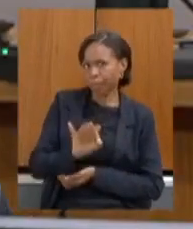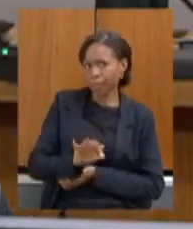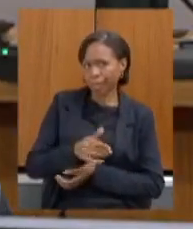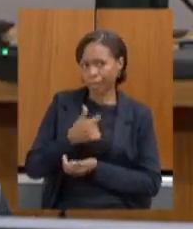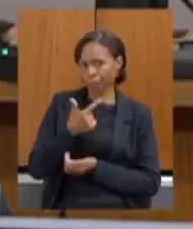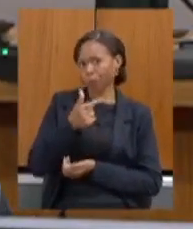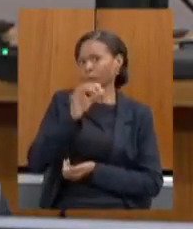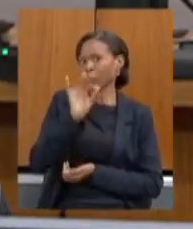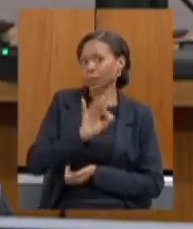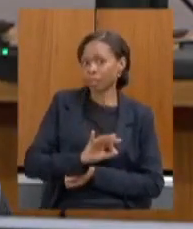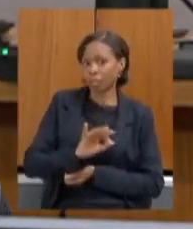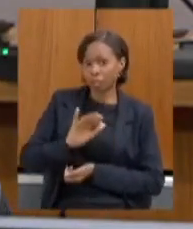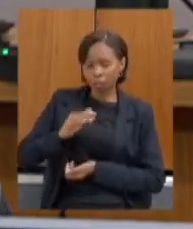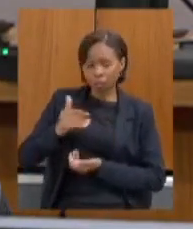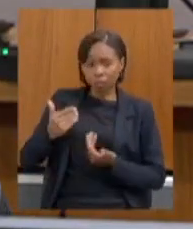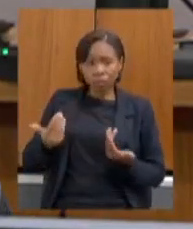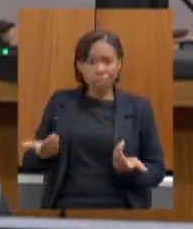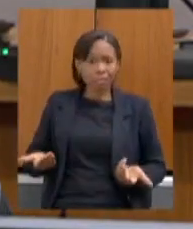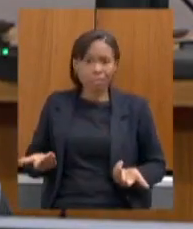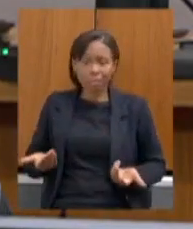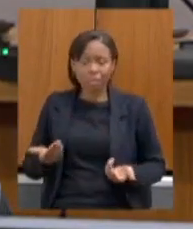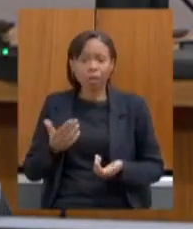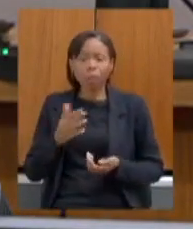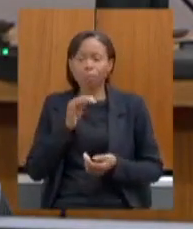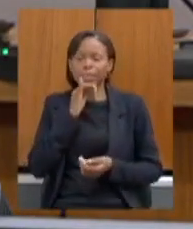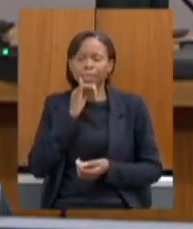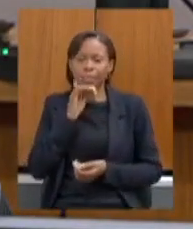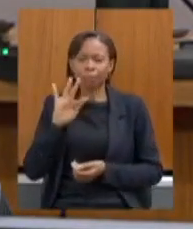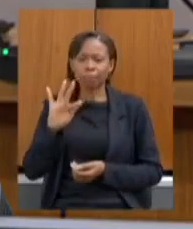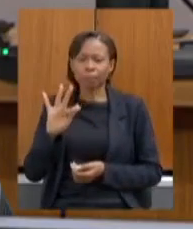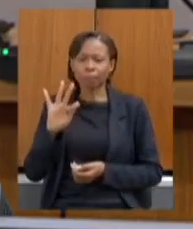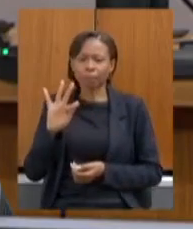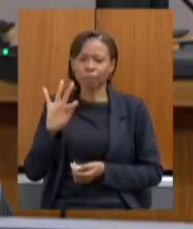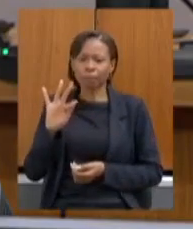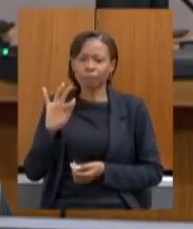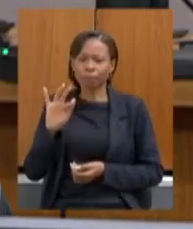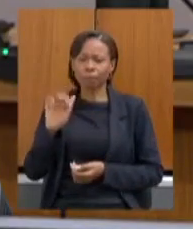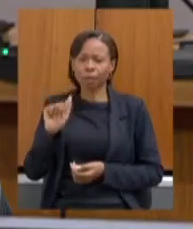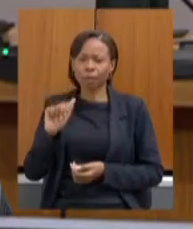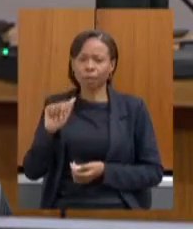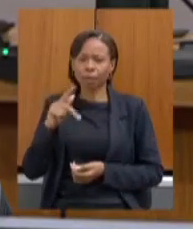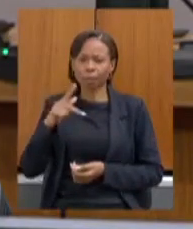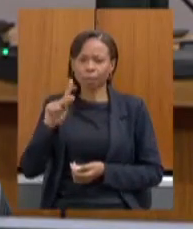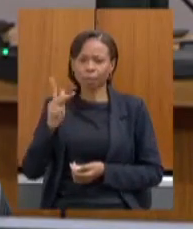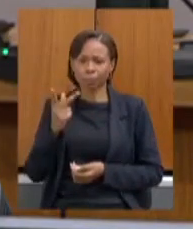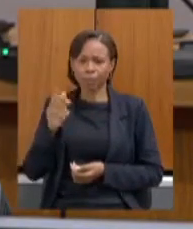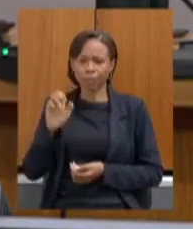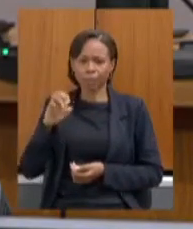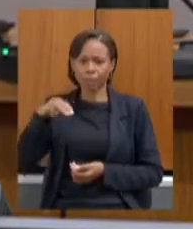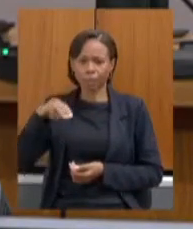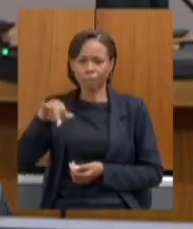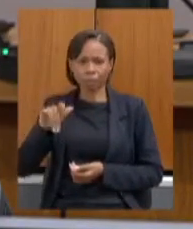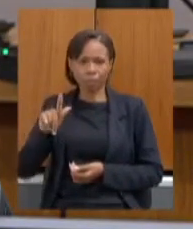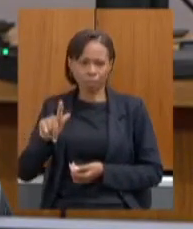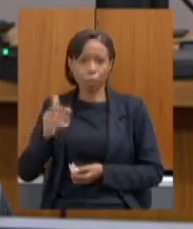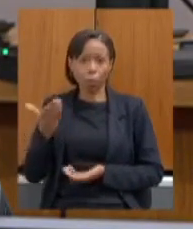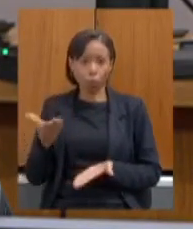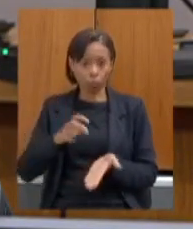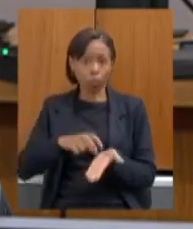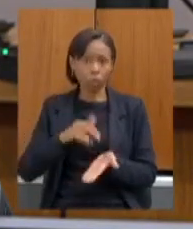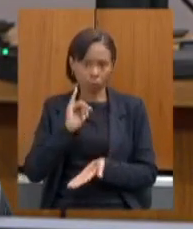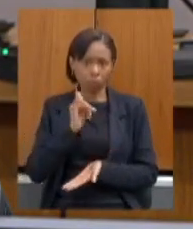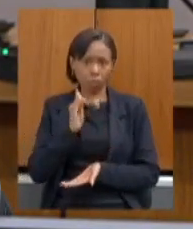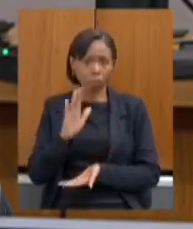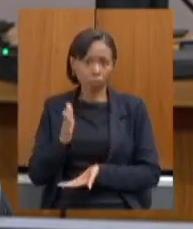extremamente discricionária. Por exemplo, a FAPMIG, que eu debati hoje pela manhã, que acho que é um importante instrumento no enfrentamento à